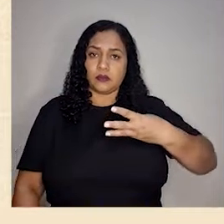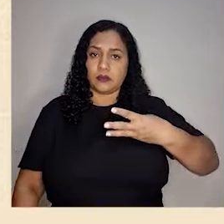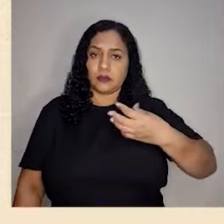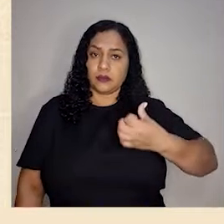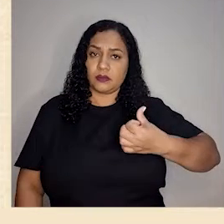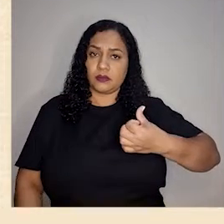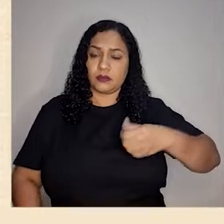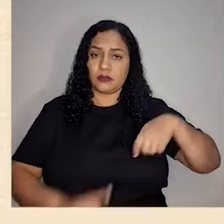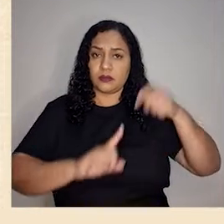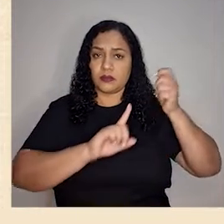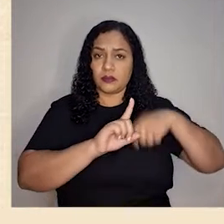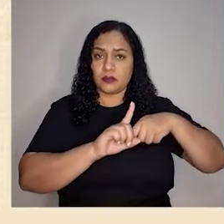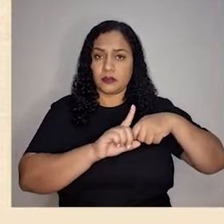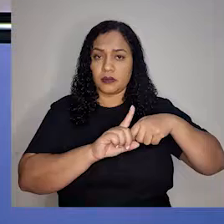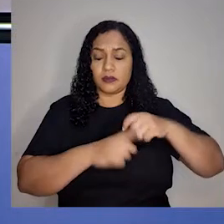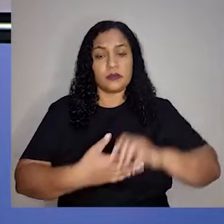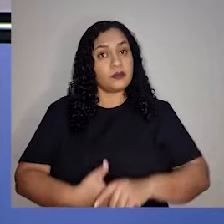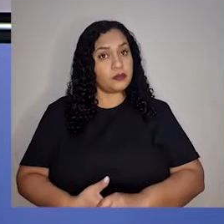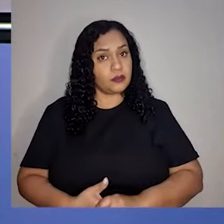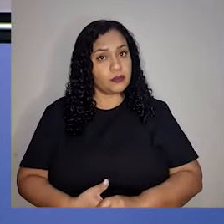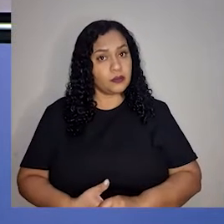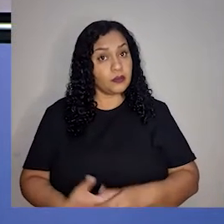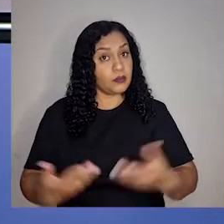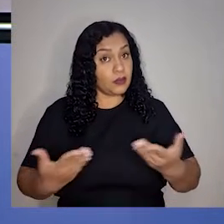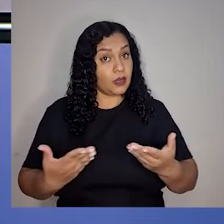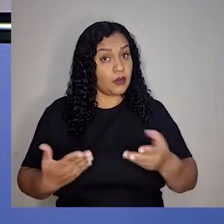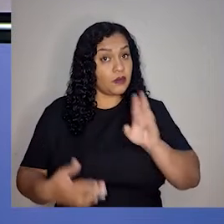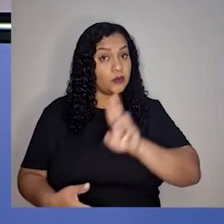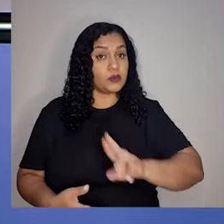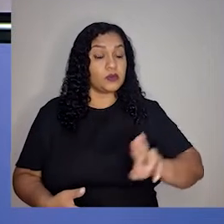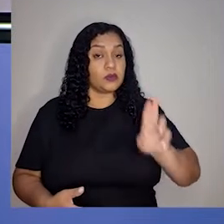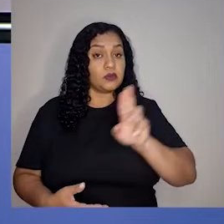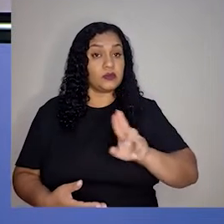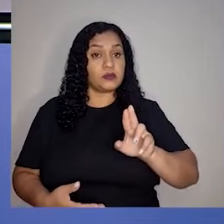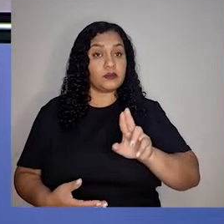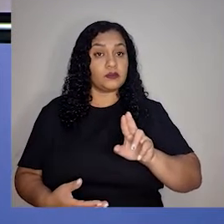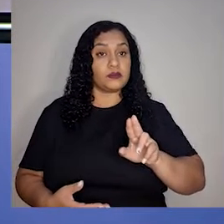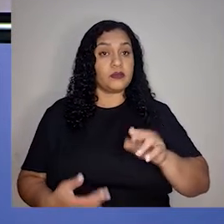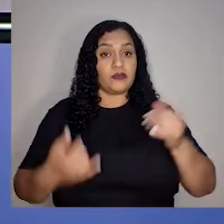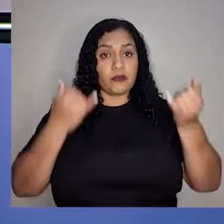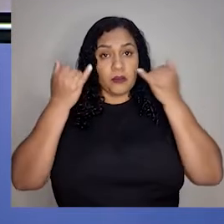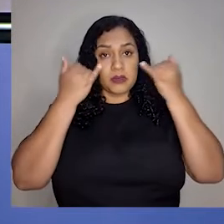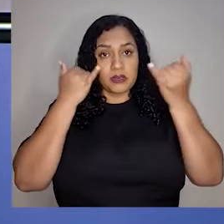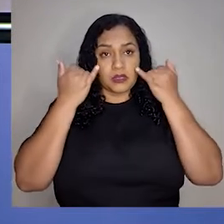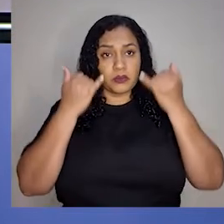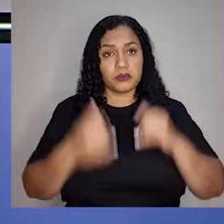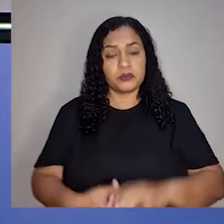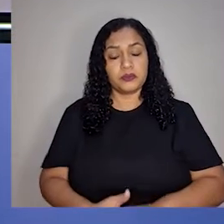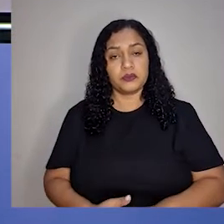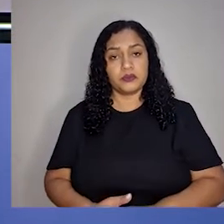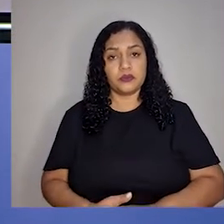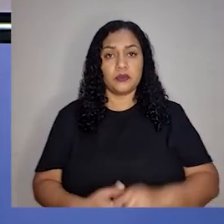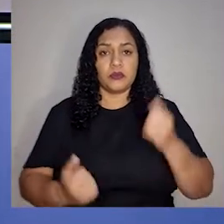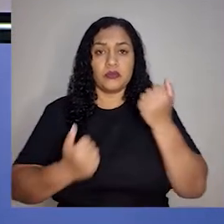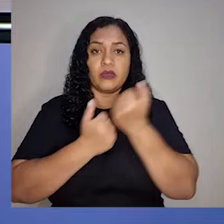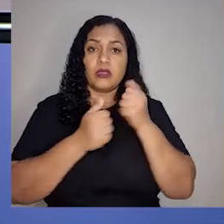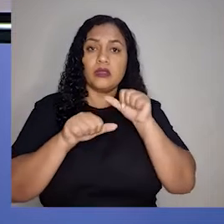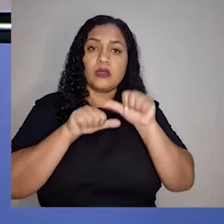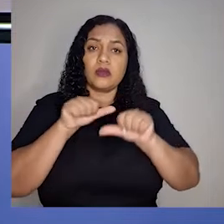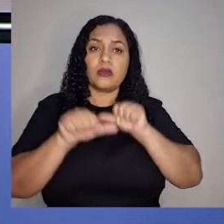36 meses vamos usar essa informação na fórmula então